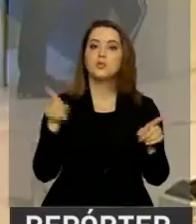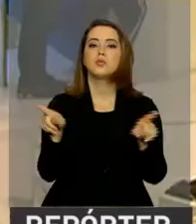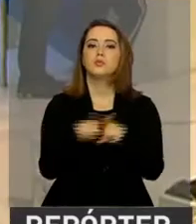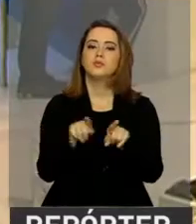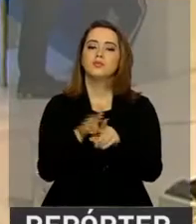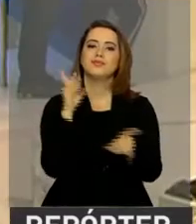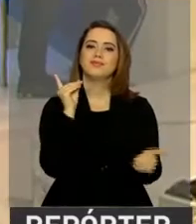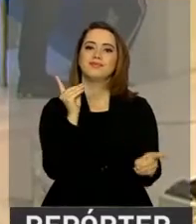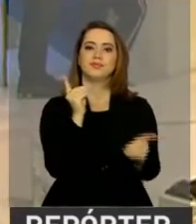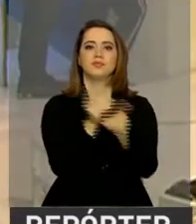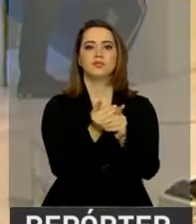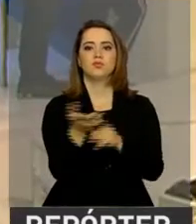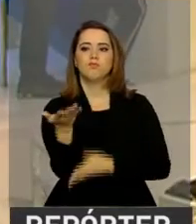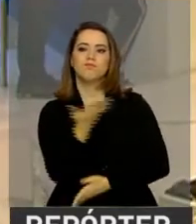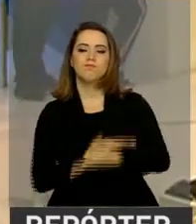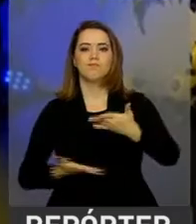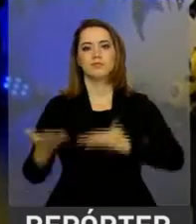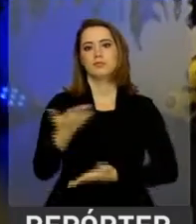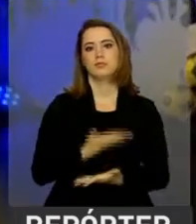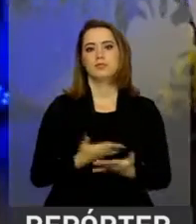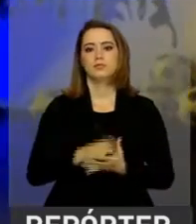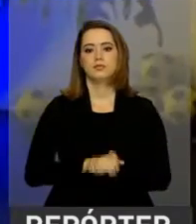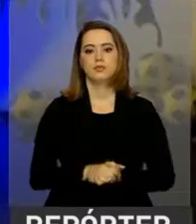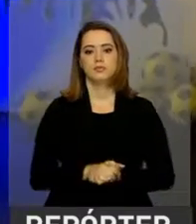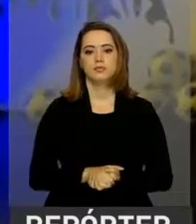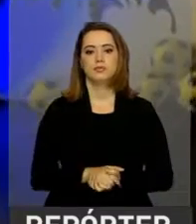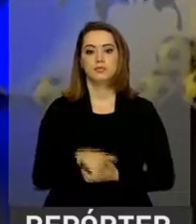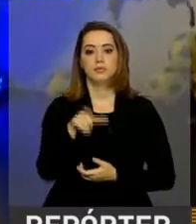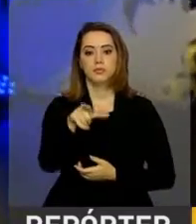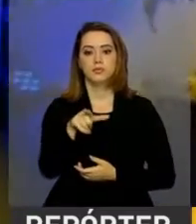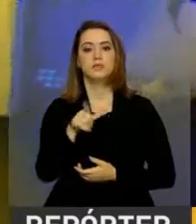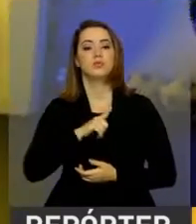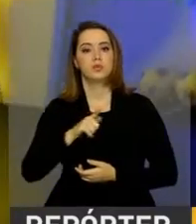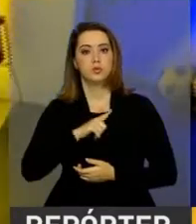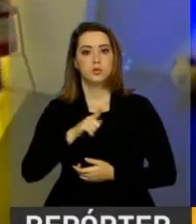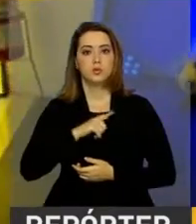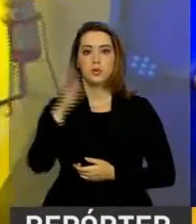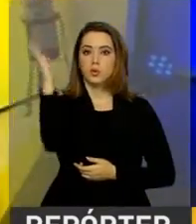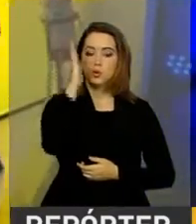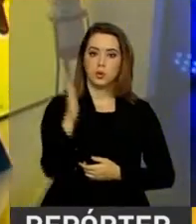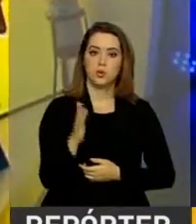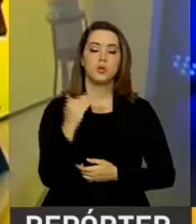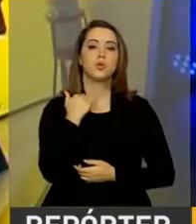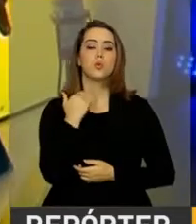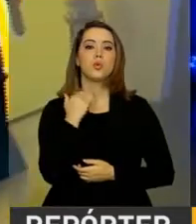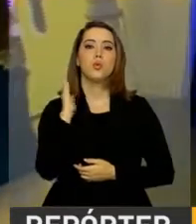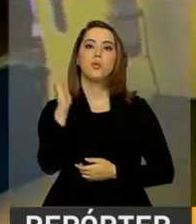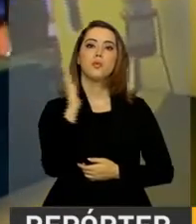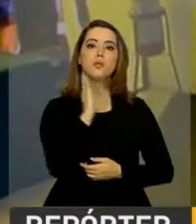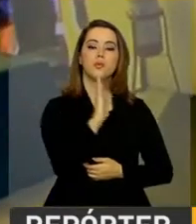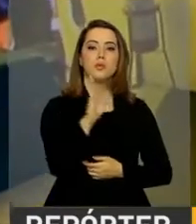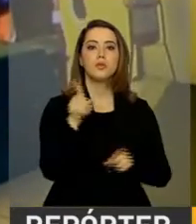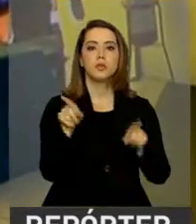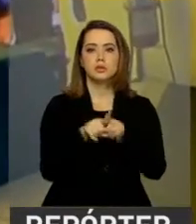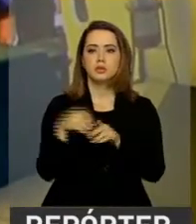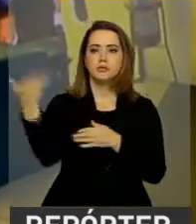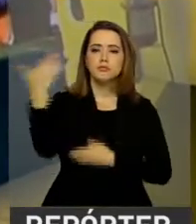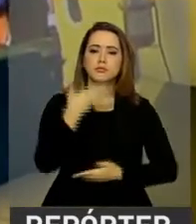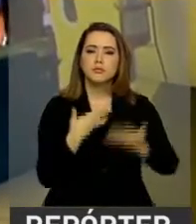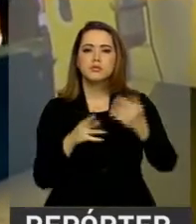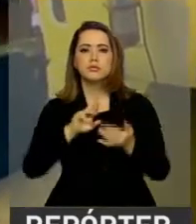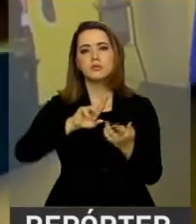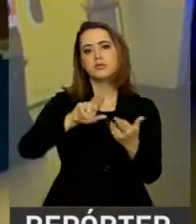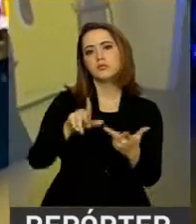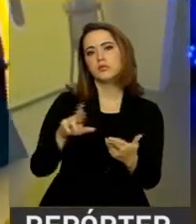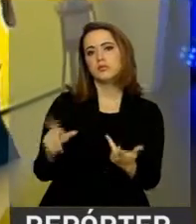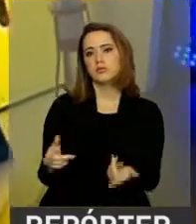encontrar espaços de interação. O estande do Banco do Brasil aqui no Armazém 2, na Casa Brasil, traz uma série de